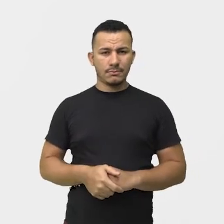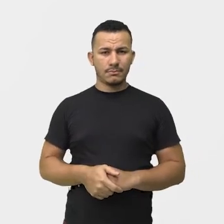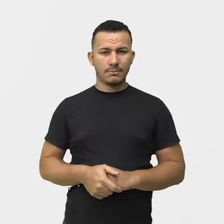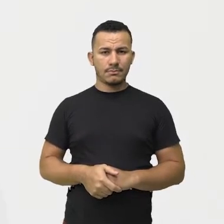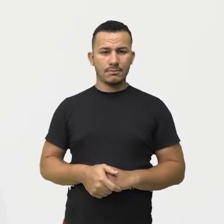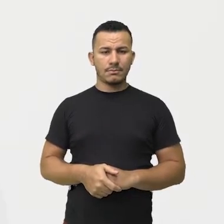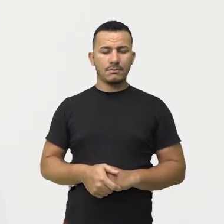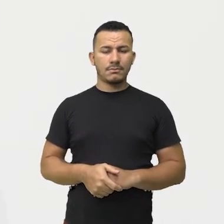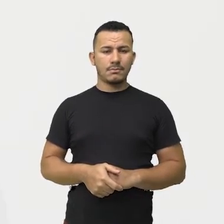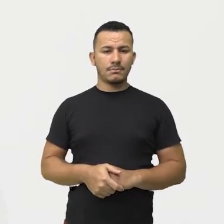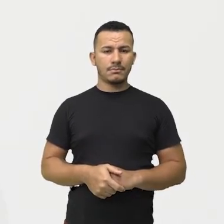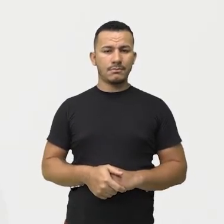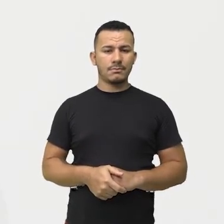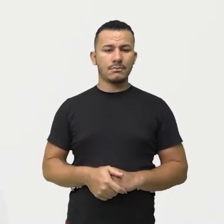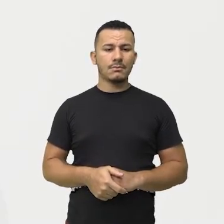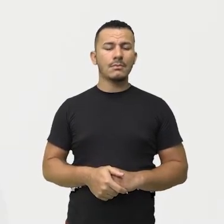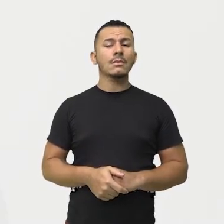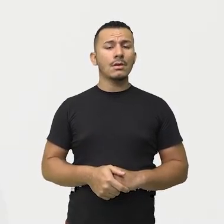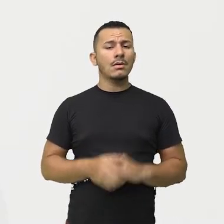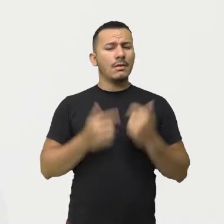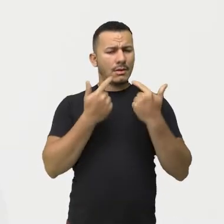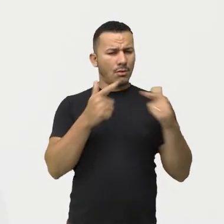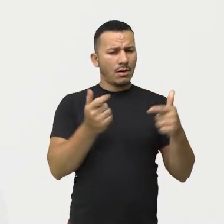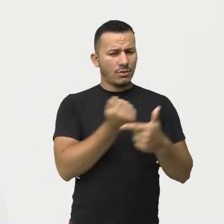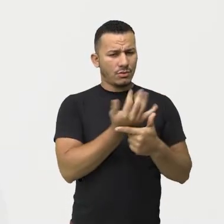linguagem algébrica é aquela que usa letras,